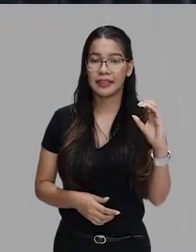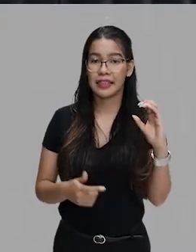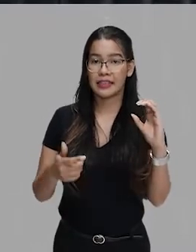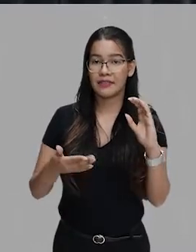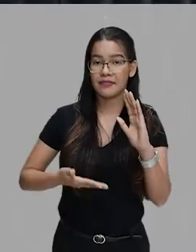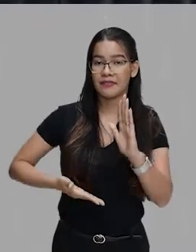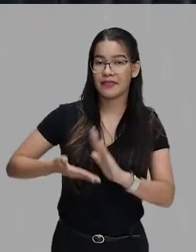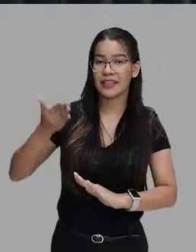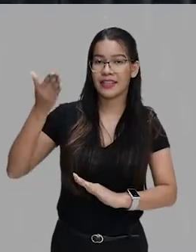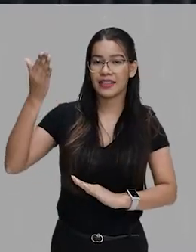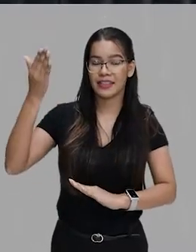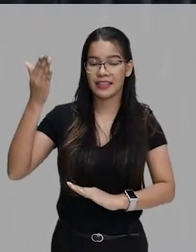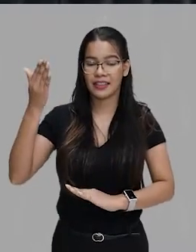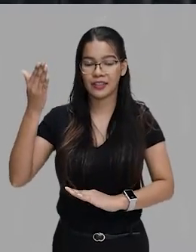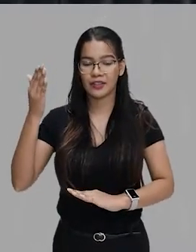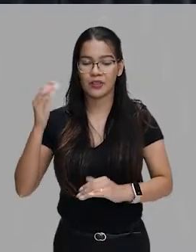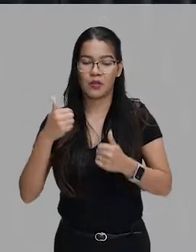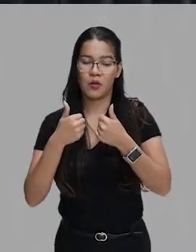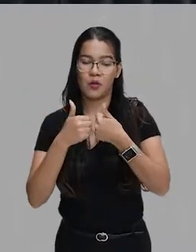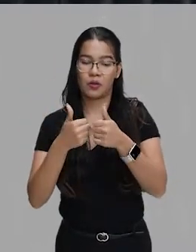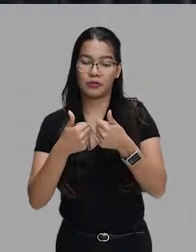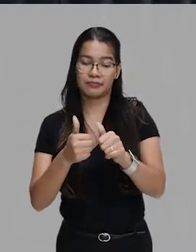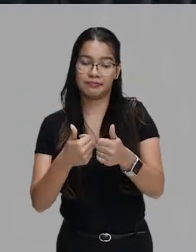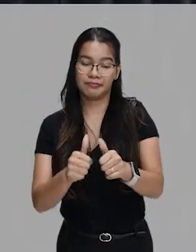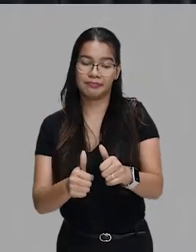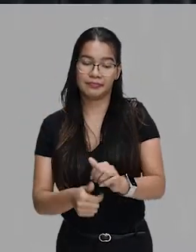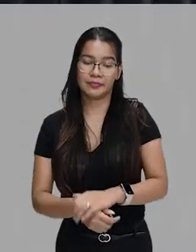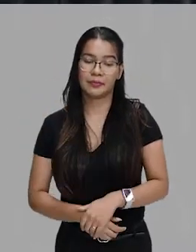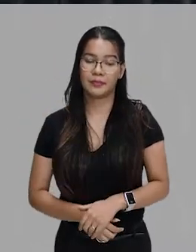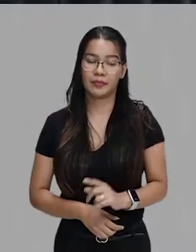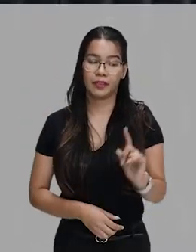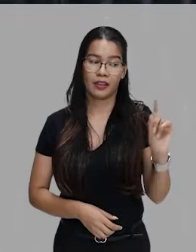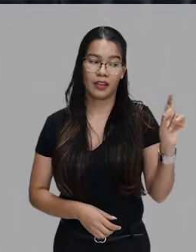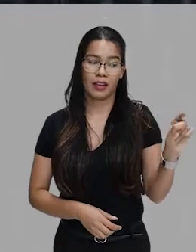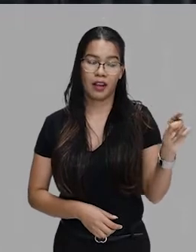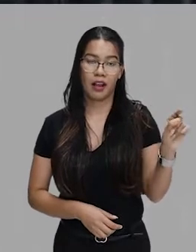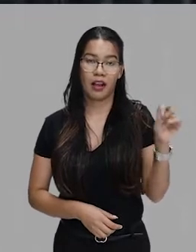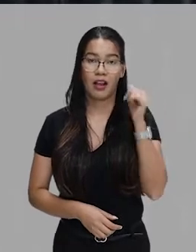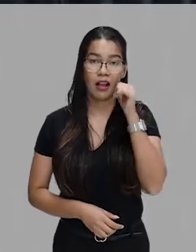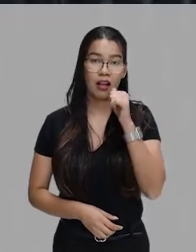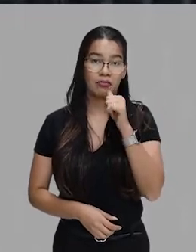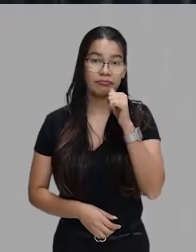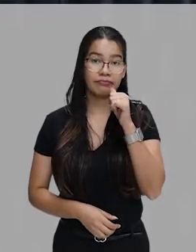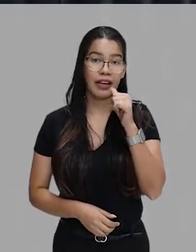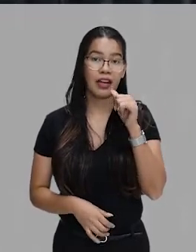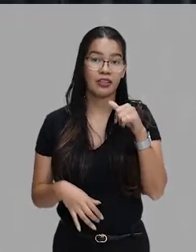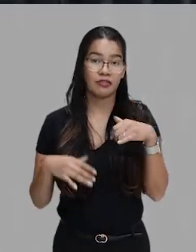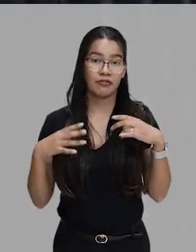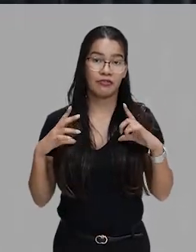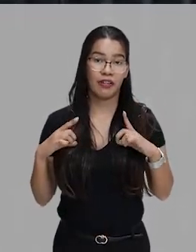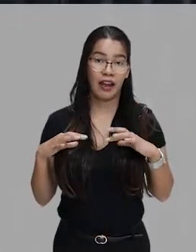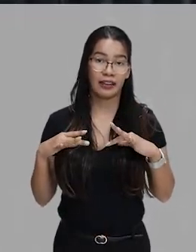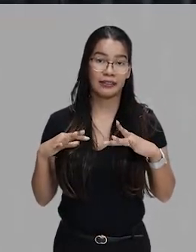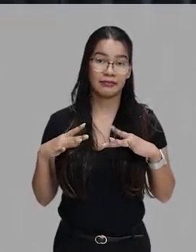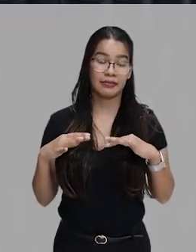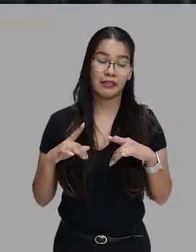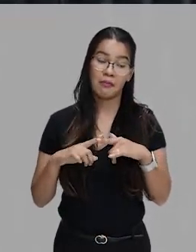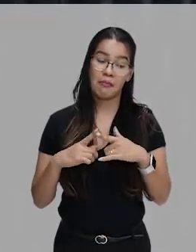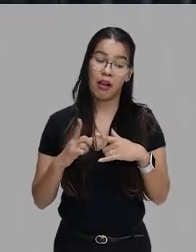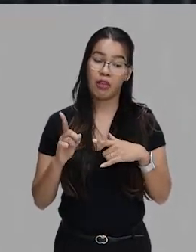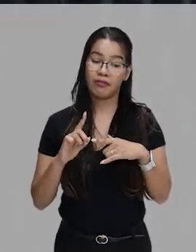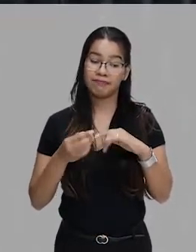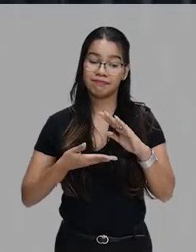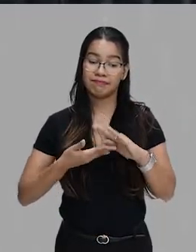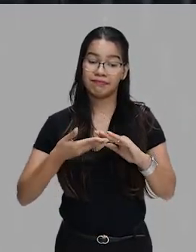ó, ou. Ela está de férias, mas não viajou. E Mariana